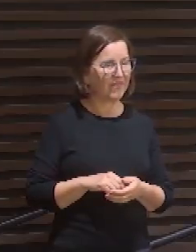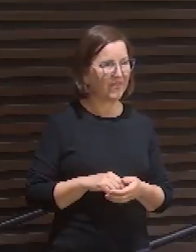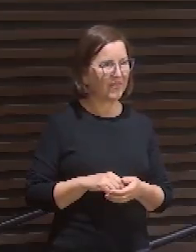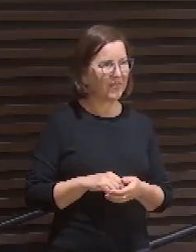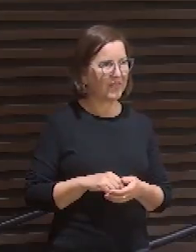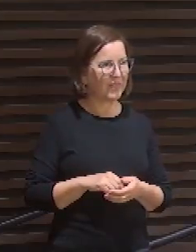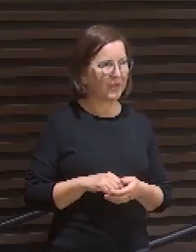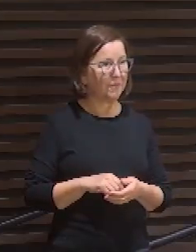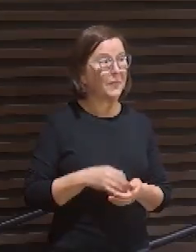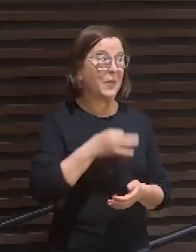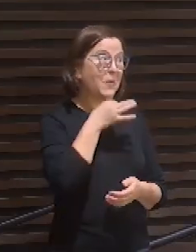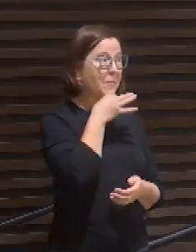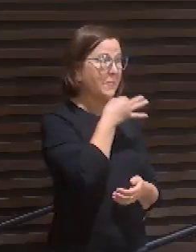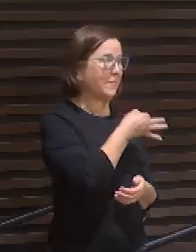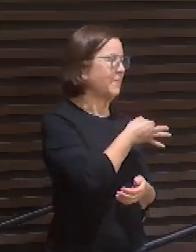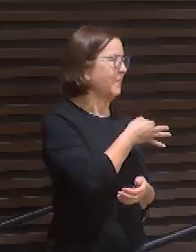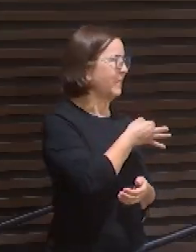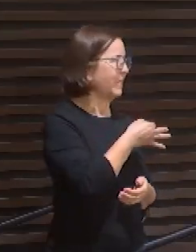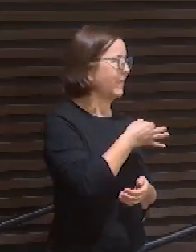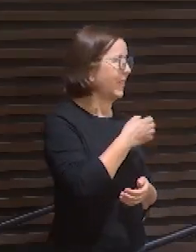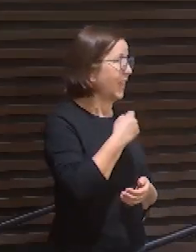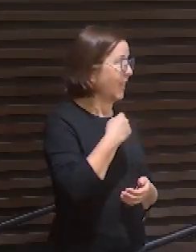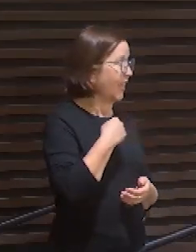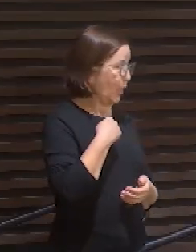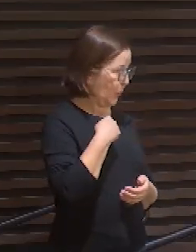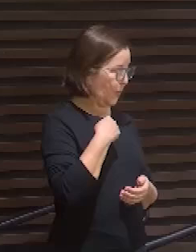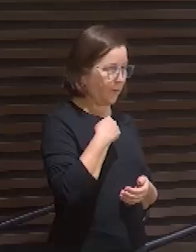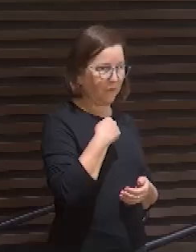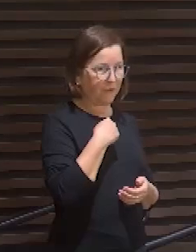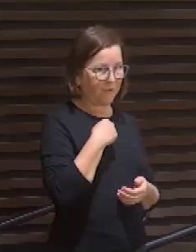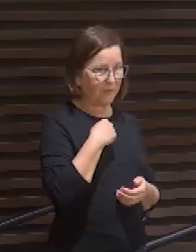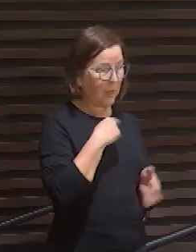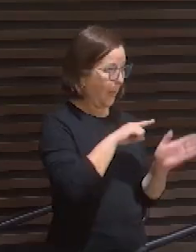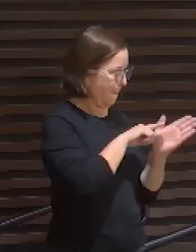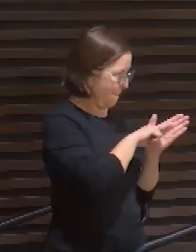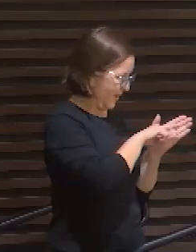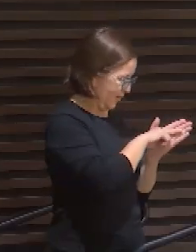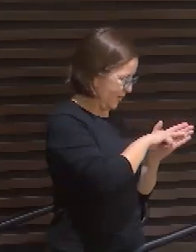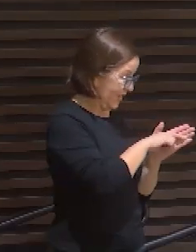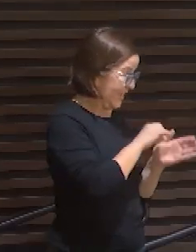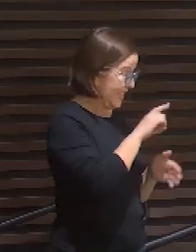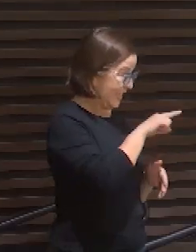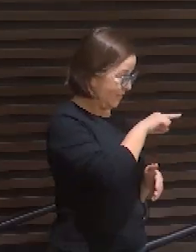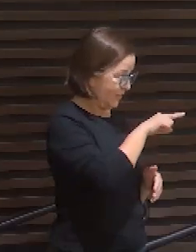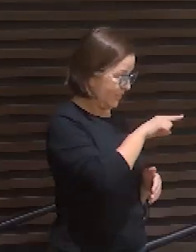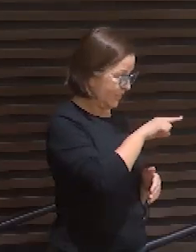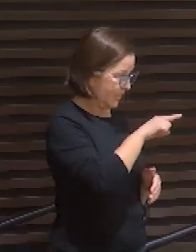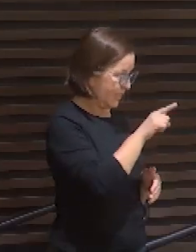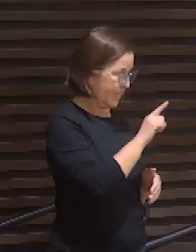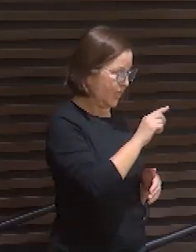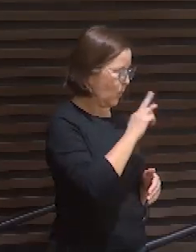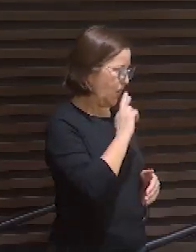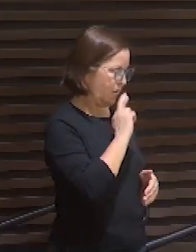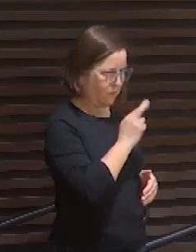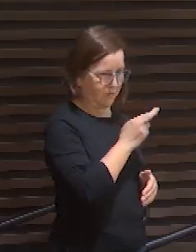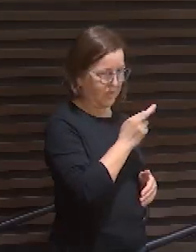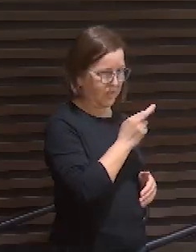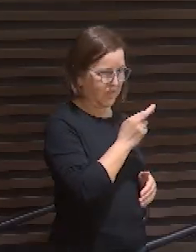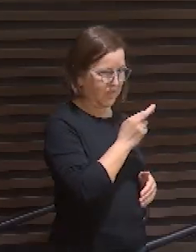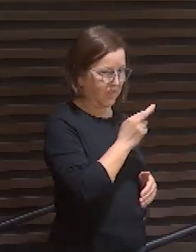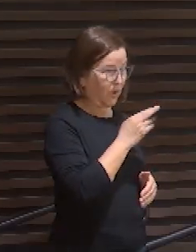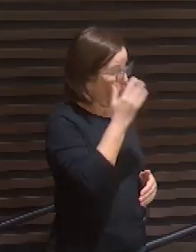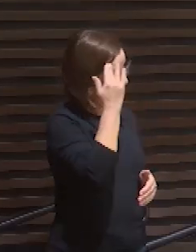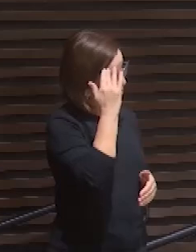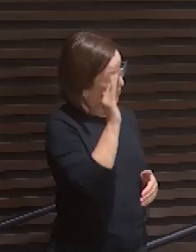tenho uma sugestão. Eu faço uma pergunta para você. Se você não responder, se você não